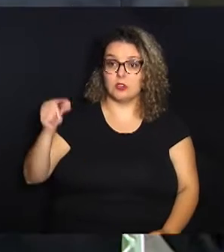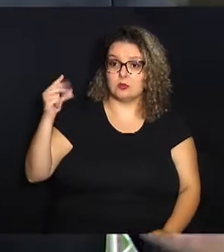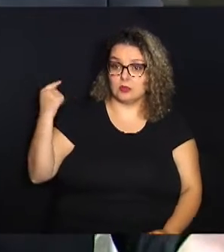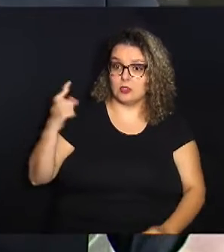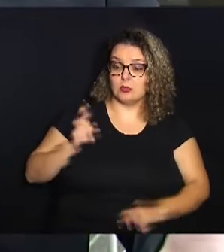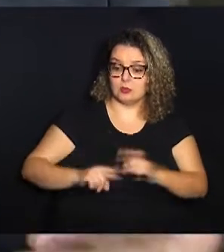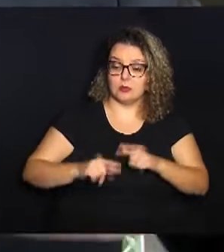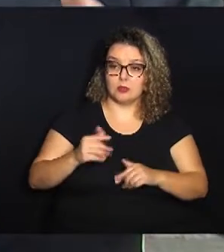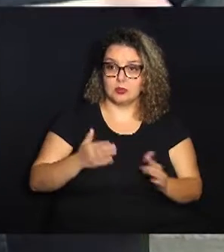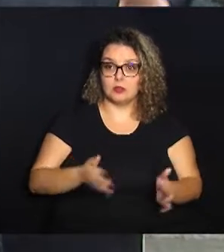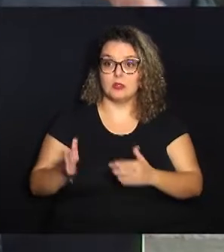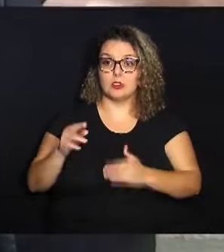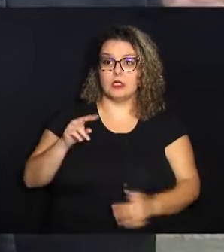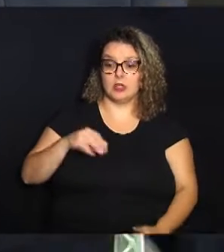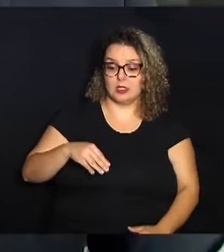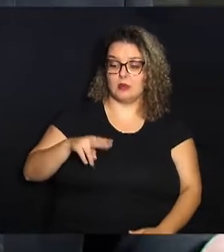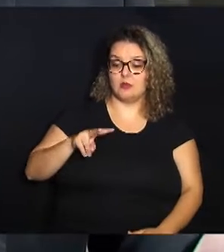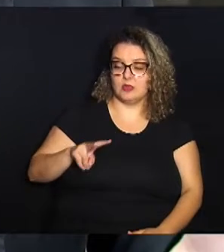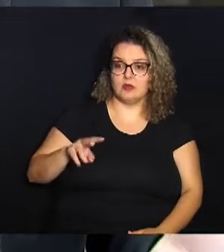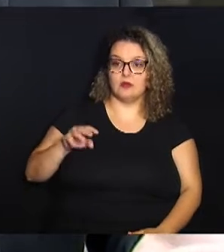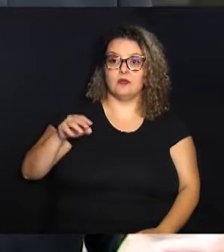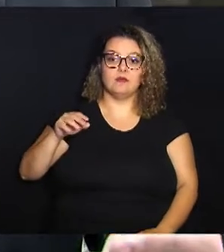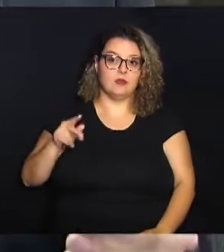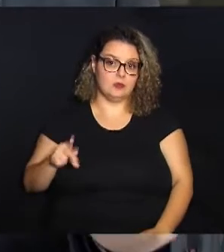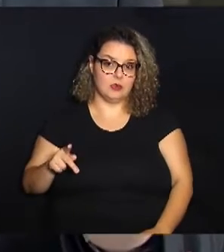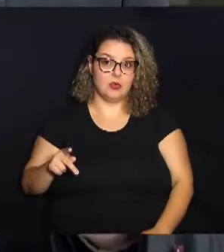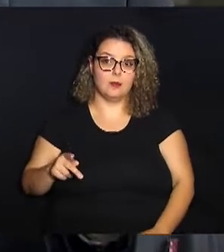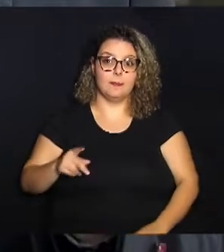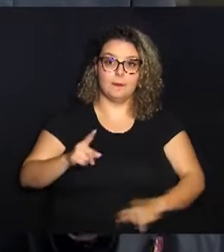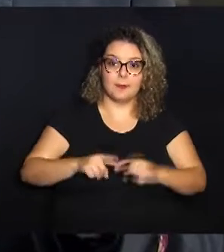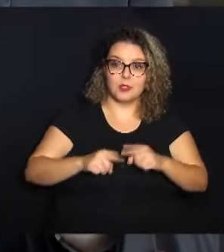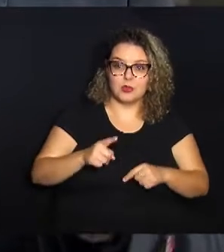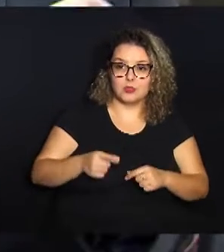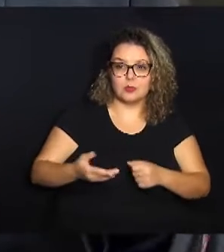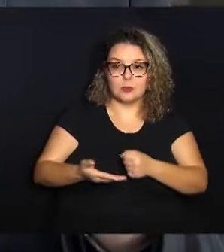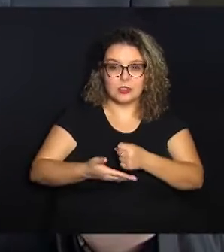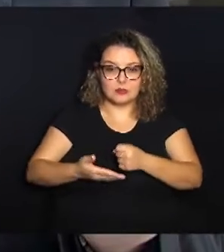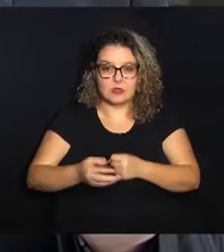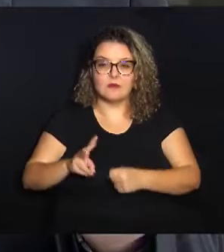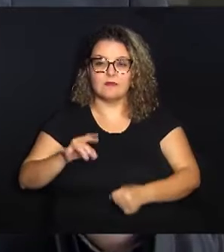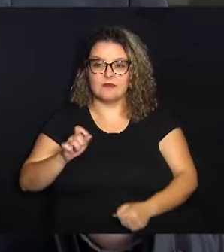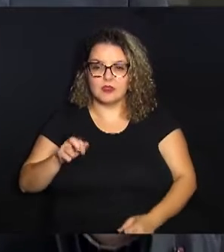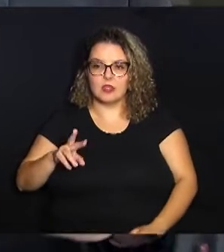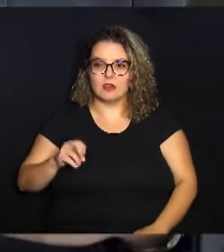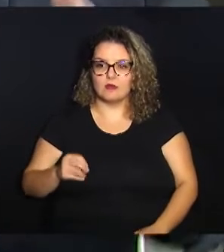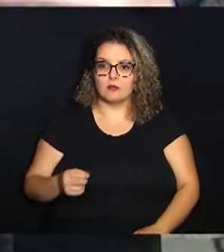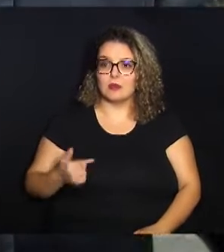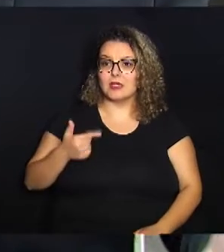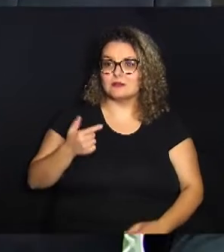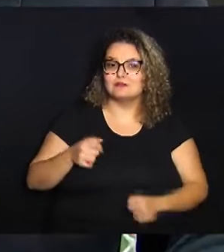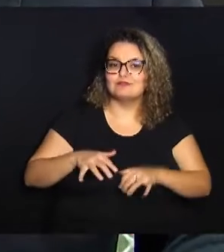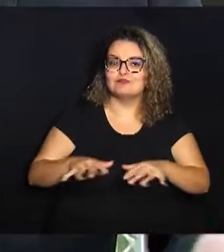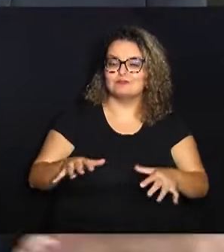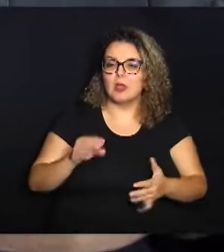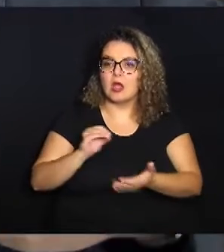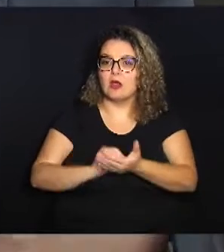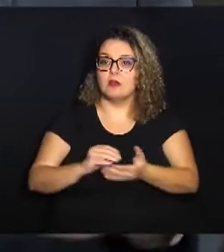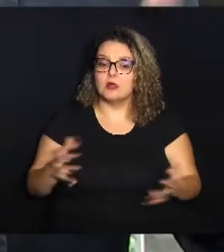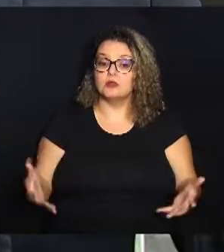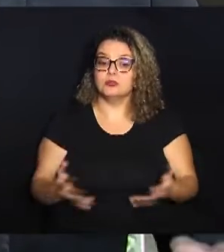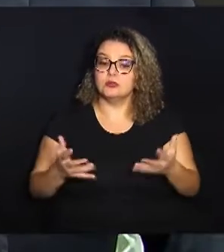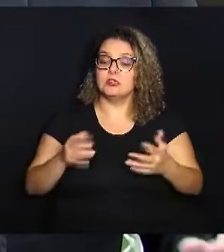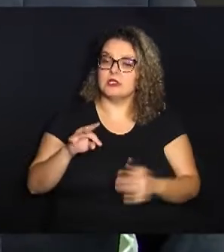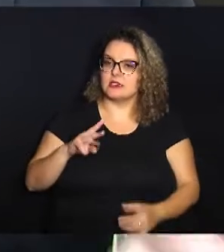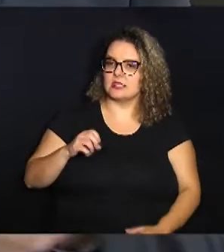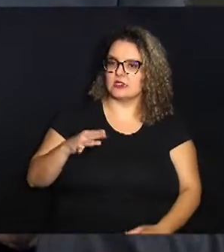desenvolvido que a gente chama de MVP, que é aquele produto minimamente viável, mas que ainda não teve aquela adoção bem sucedida no mercado. Falta tracionar, falta